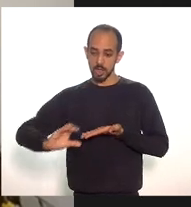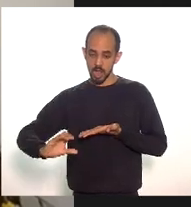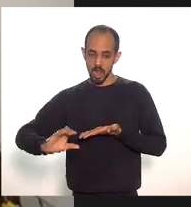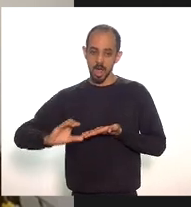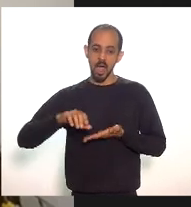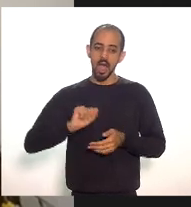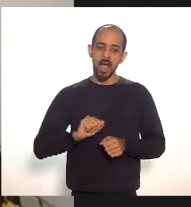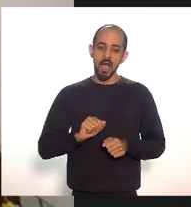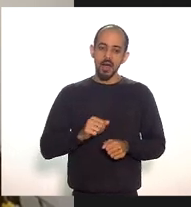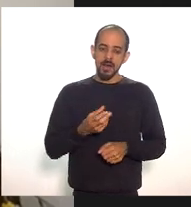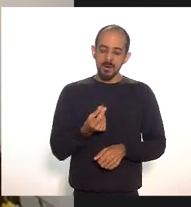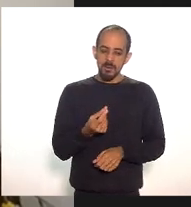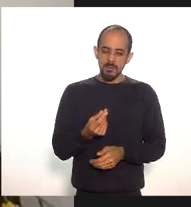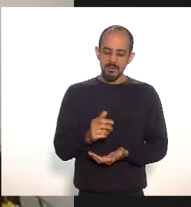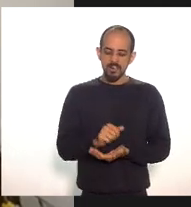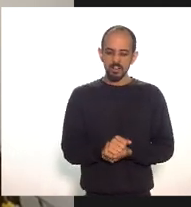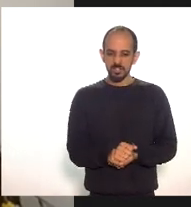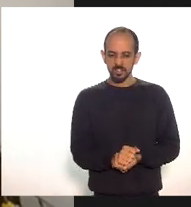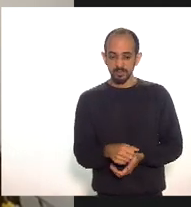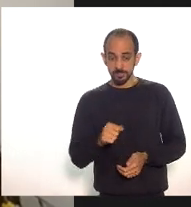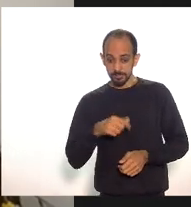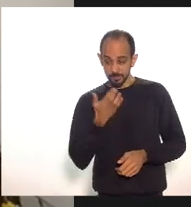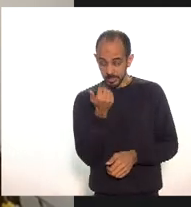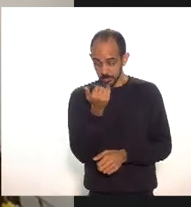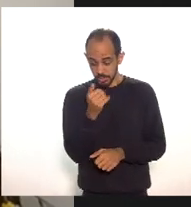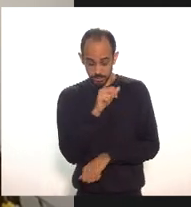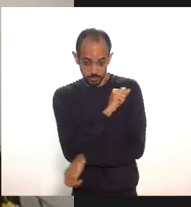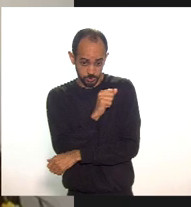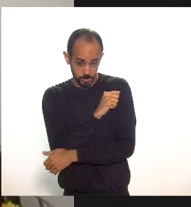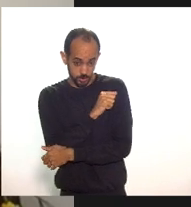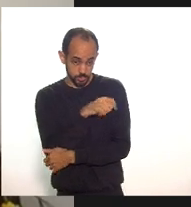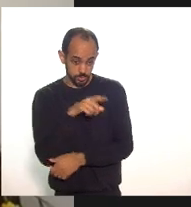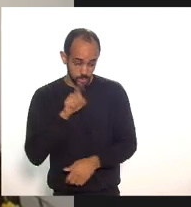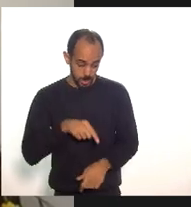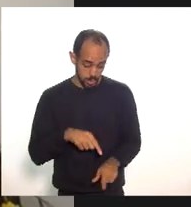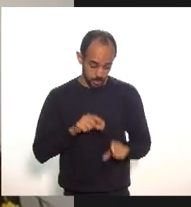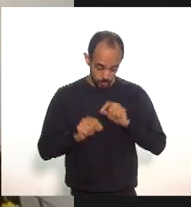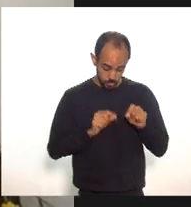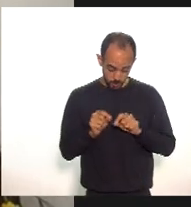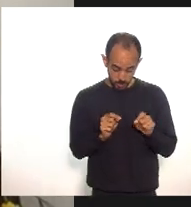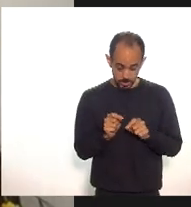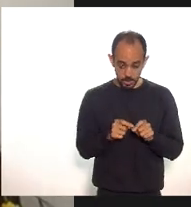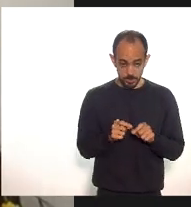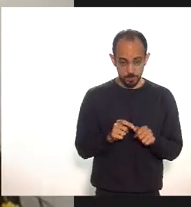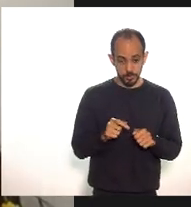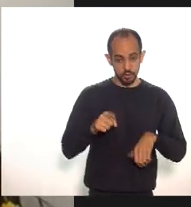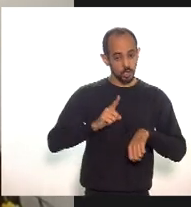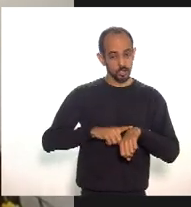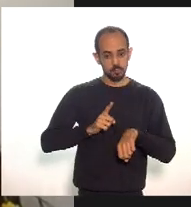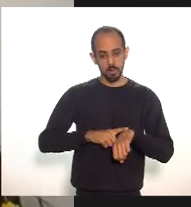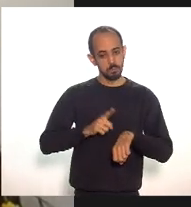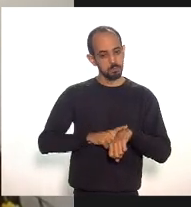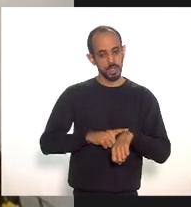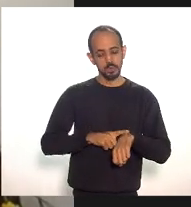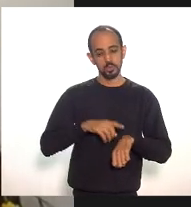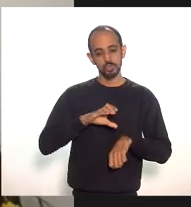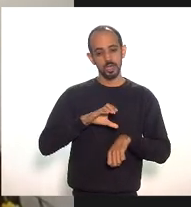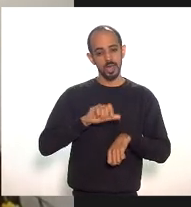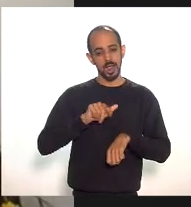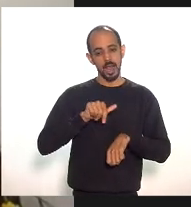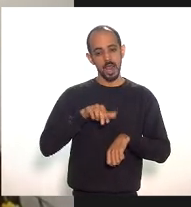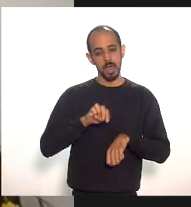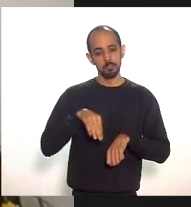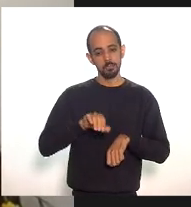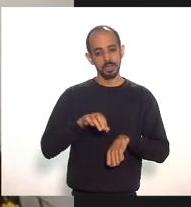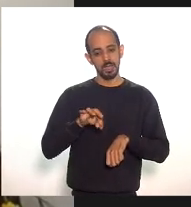para o financiamento da alimentação dos Estudantes seja só no período de calamidade pública